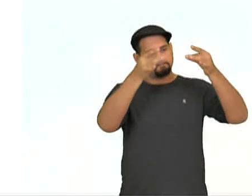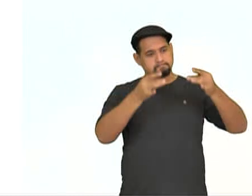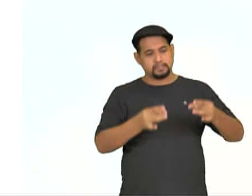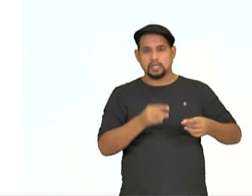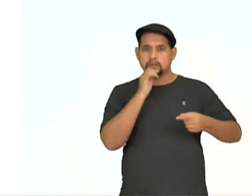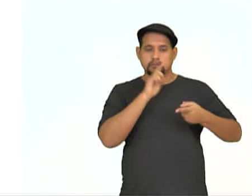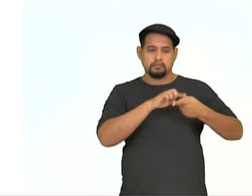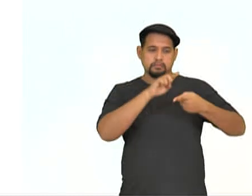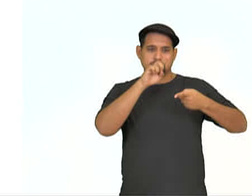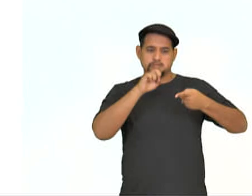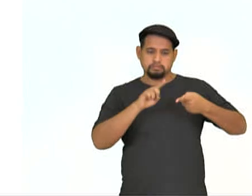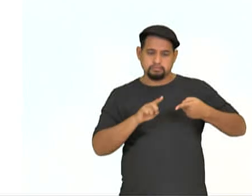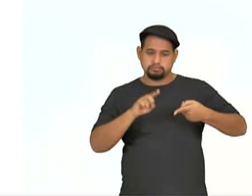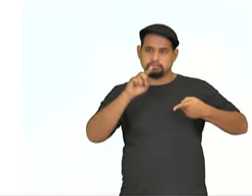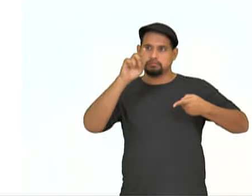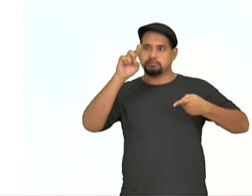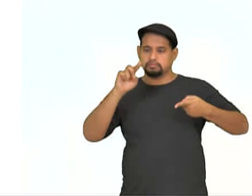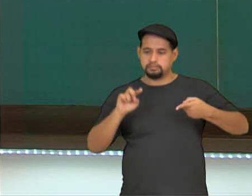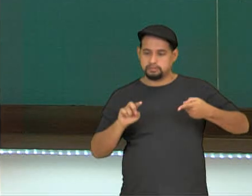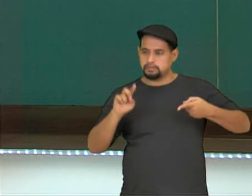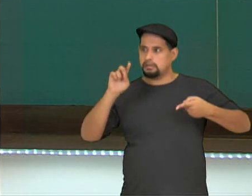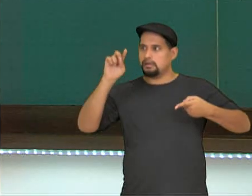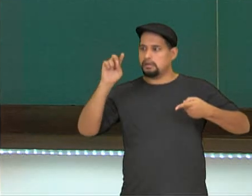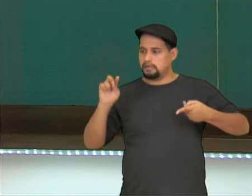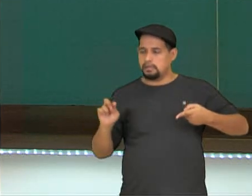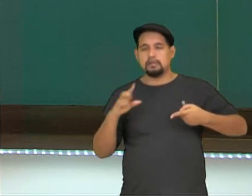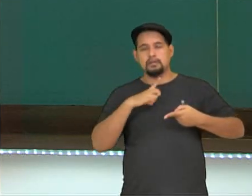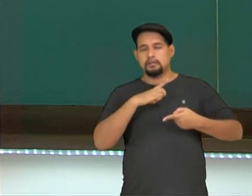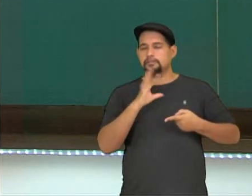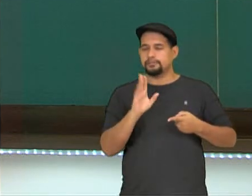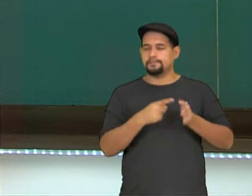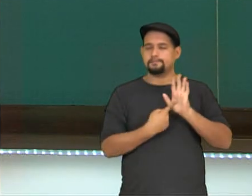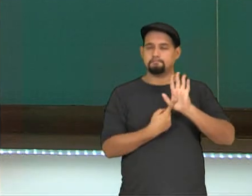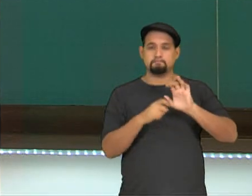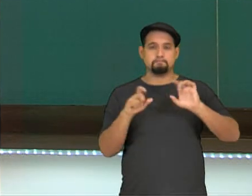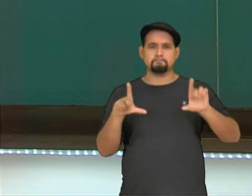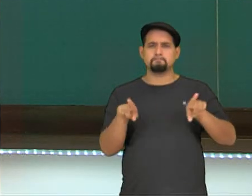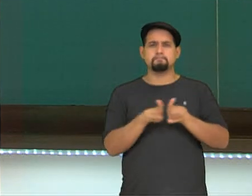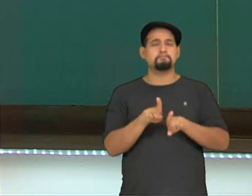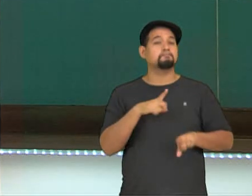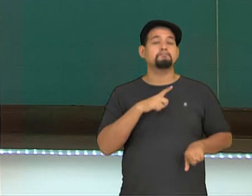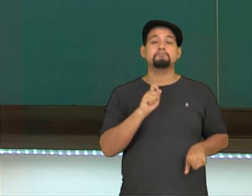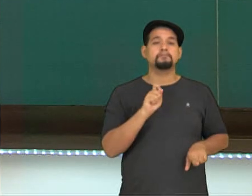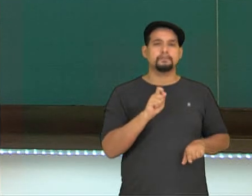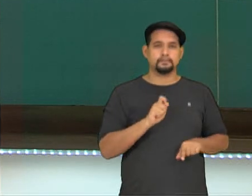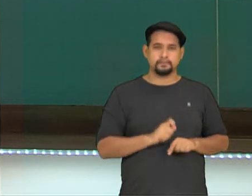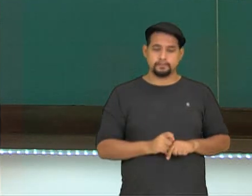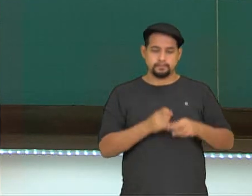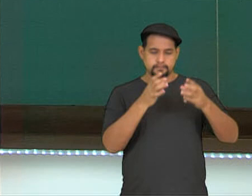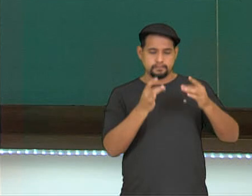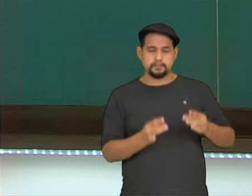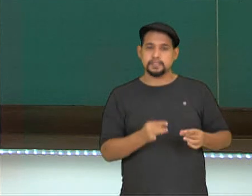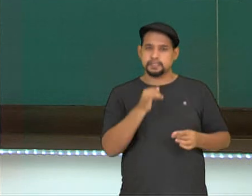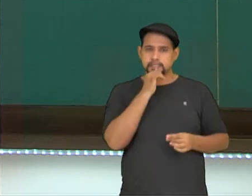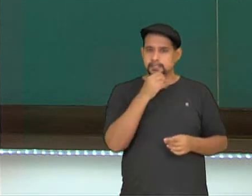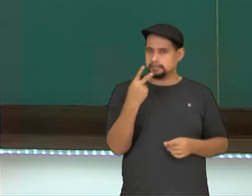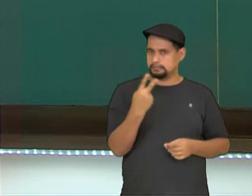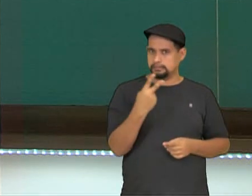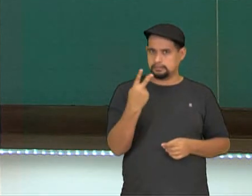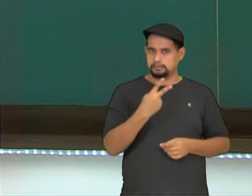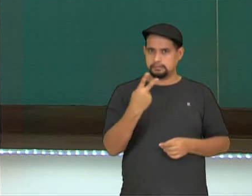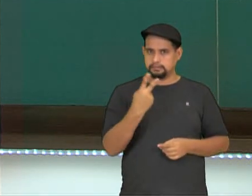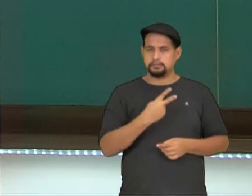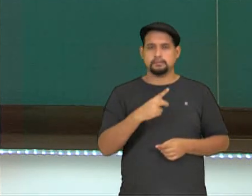escala cromática que eu coloquei ali para vocês nas telas anteriores. E nós temos outro elemento, que é o segundo elemento